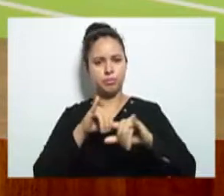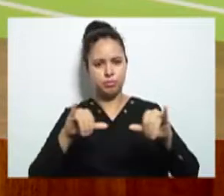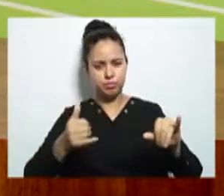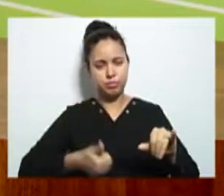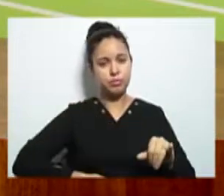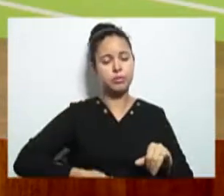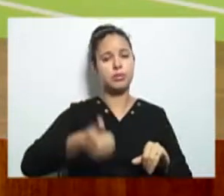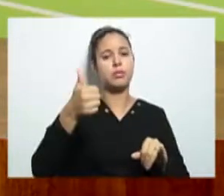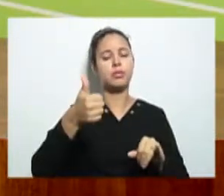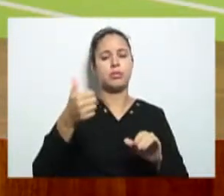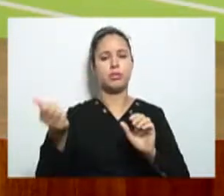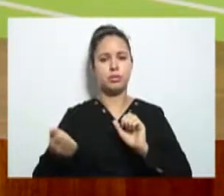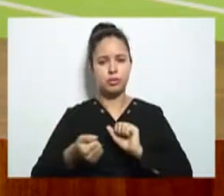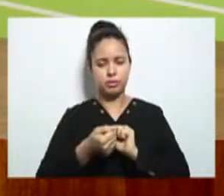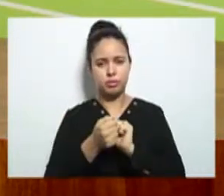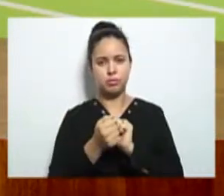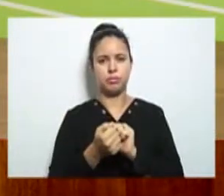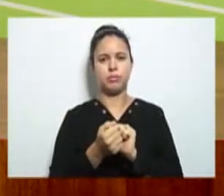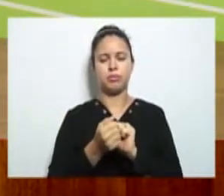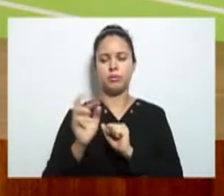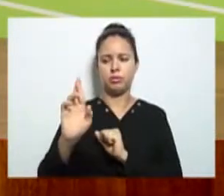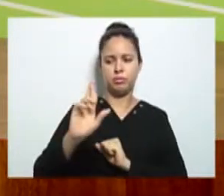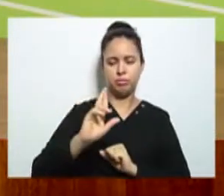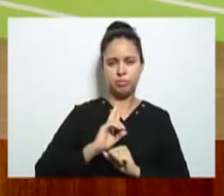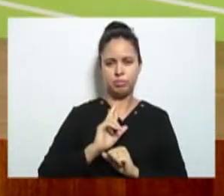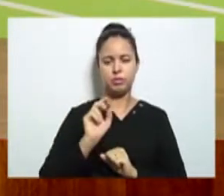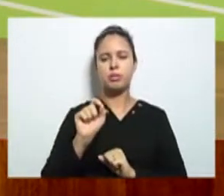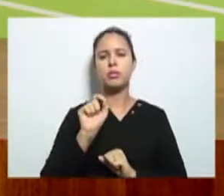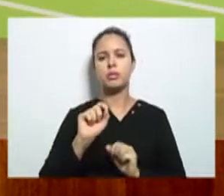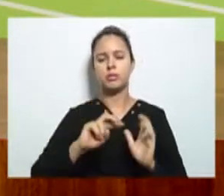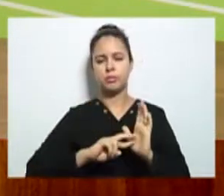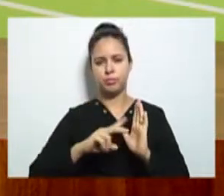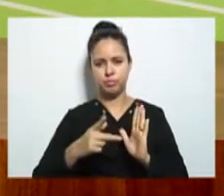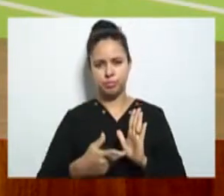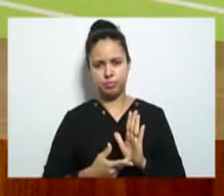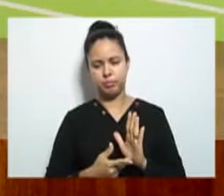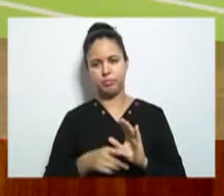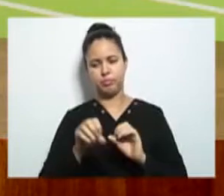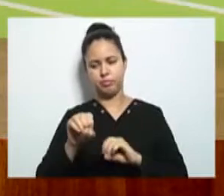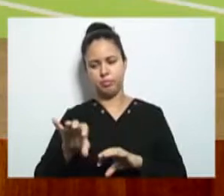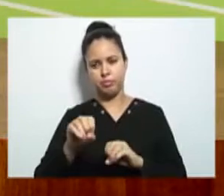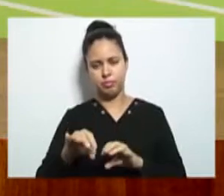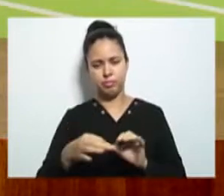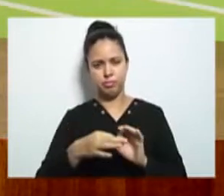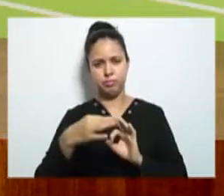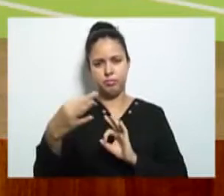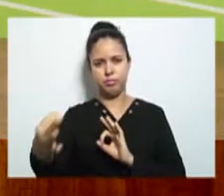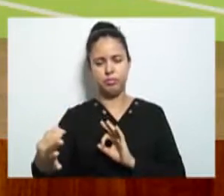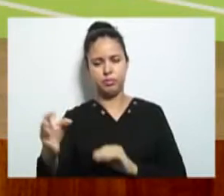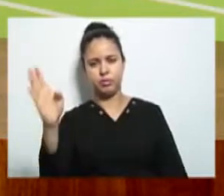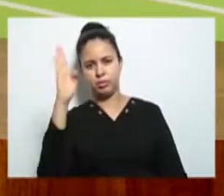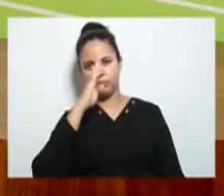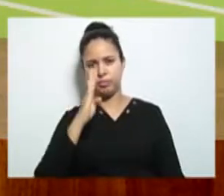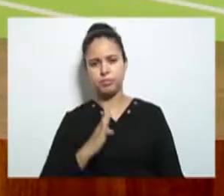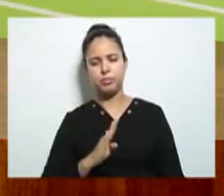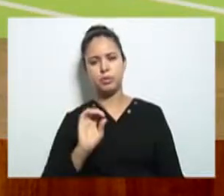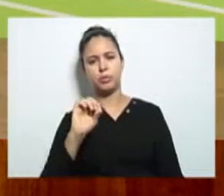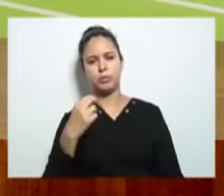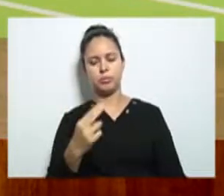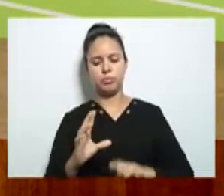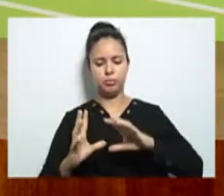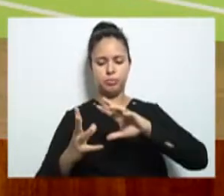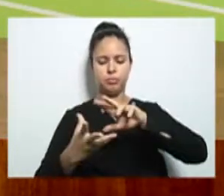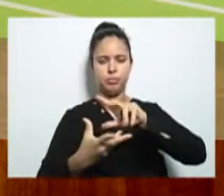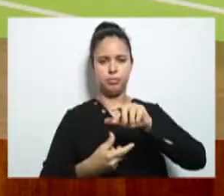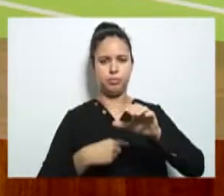melhor contribui para mim, que responde a minha questão sobre o que é educação à distância, né, no Brasil, no mundo inteiro, né? E aí a gente